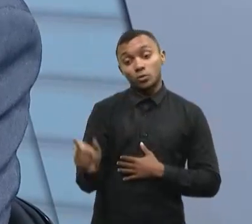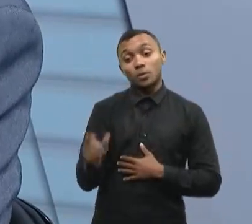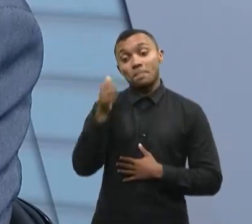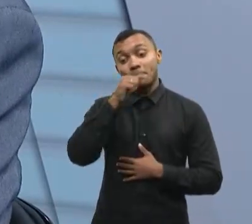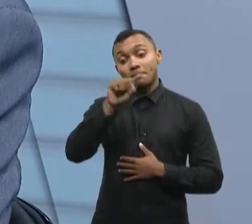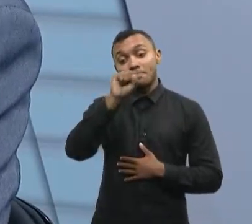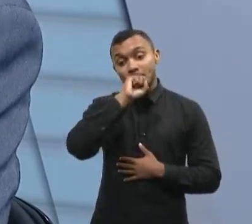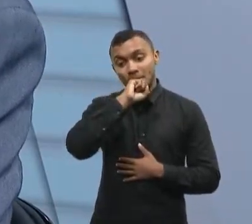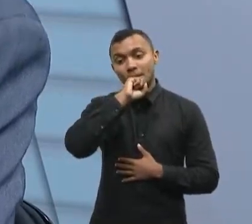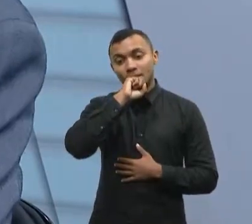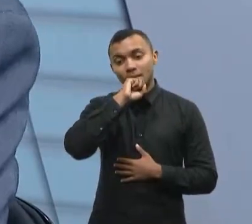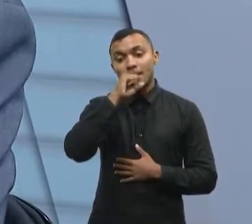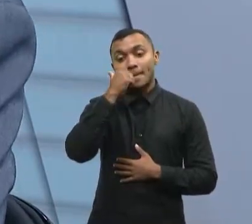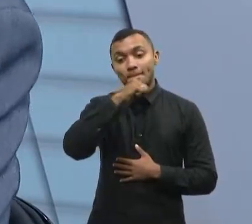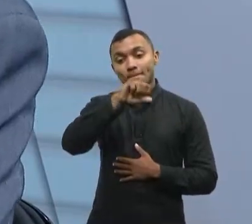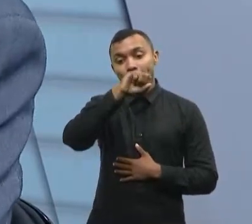venha